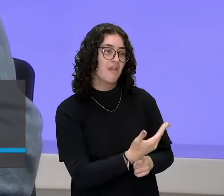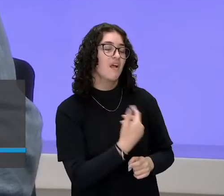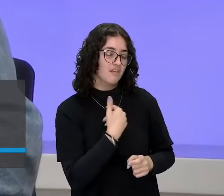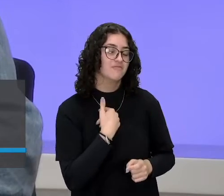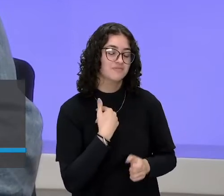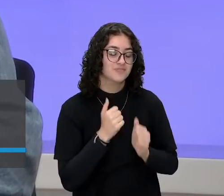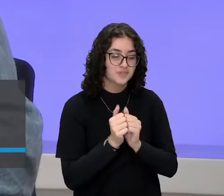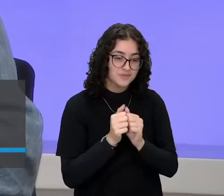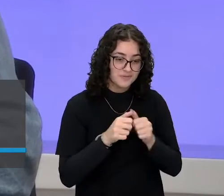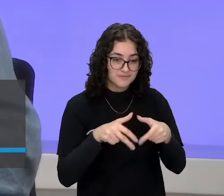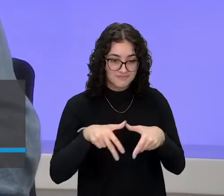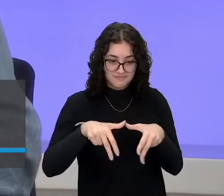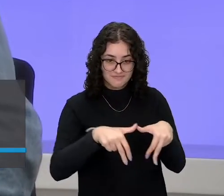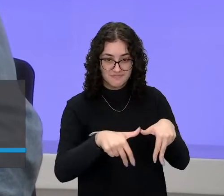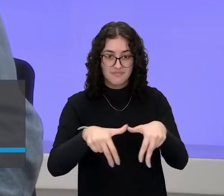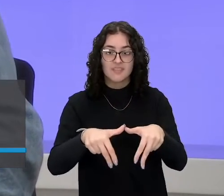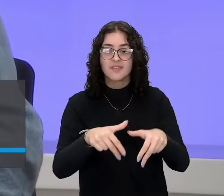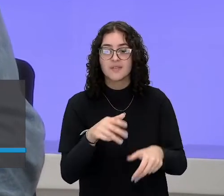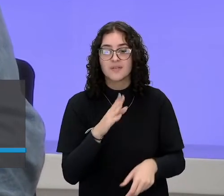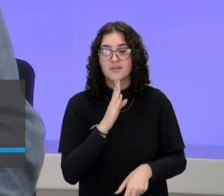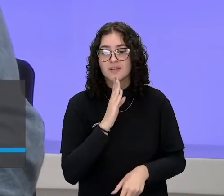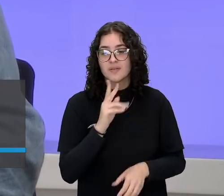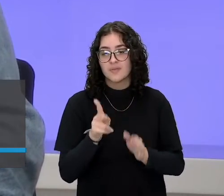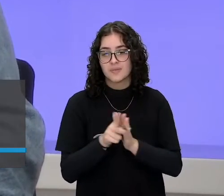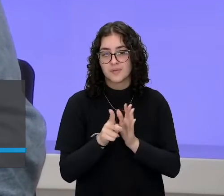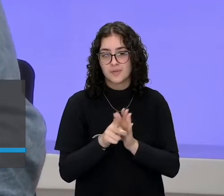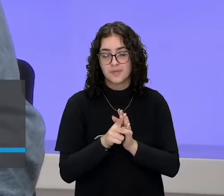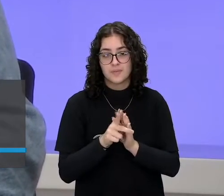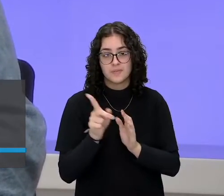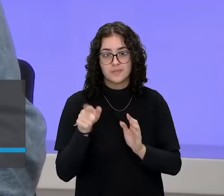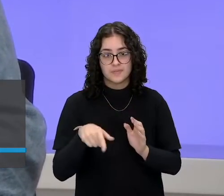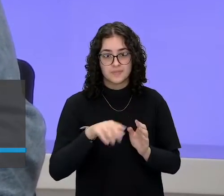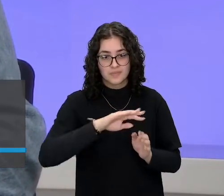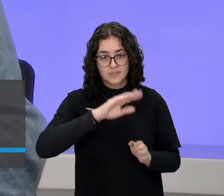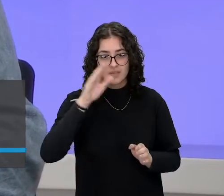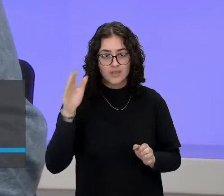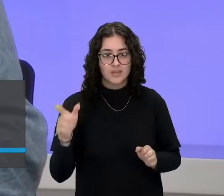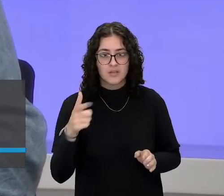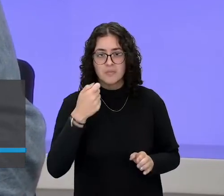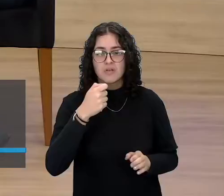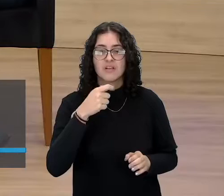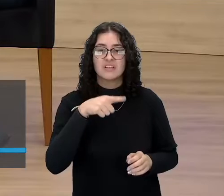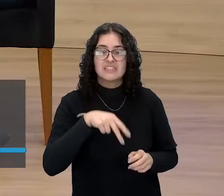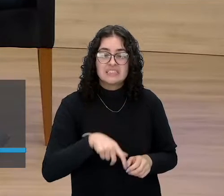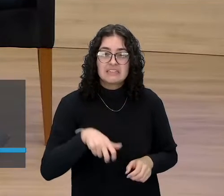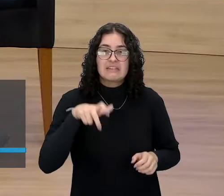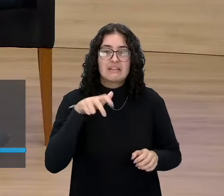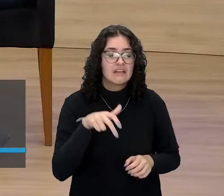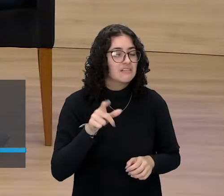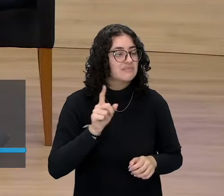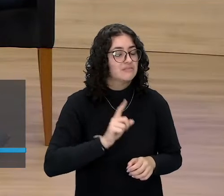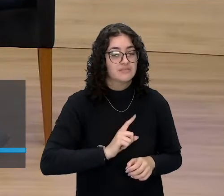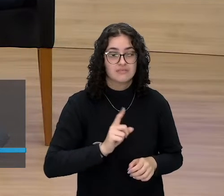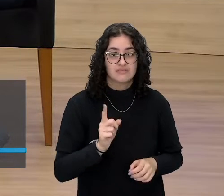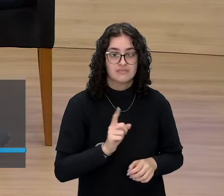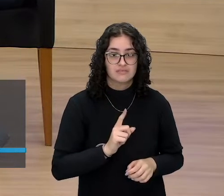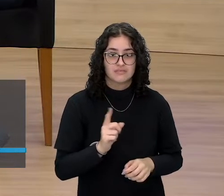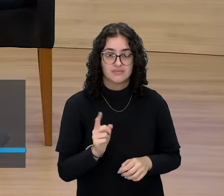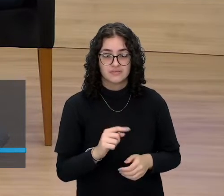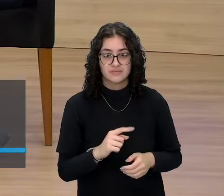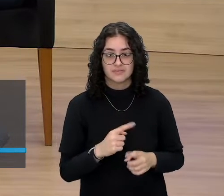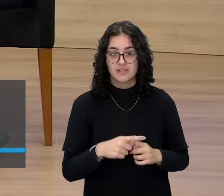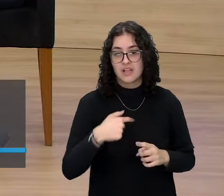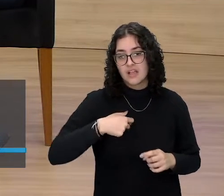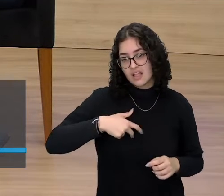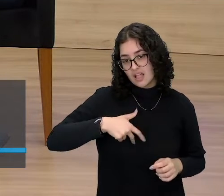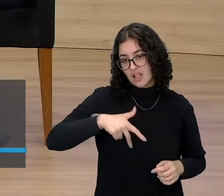e conheceu a caverna. E eu já senti que estava calor. E ela é uma caverna que você nem precisa de muito esforço para andar. Então, não era porque eu estava caminhando que eu